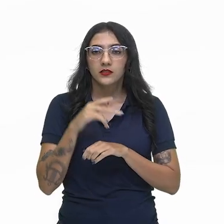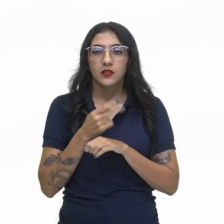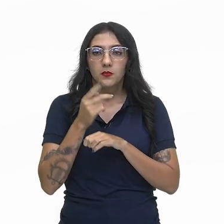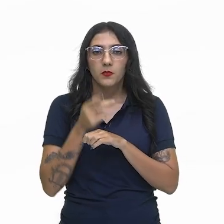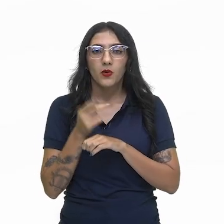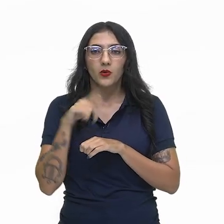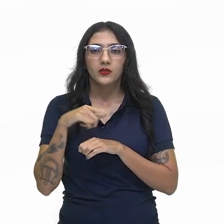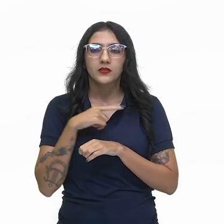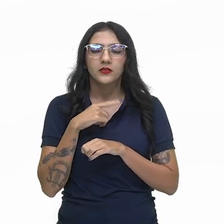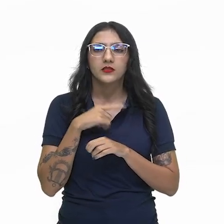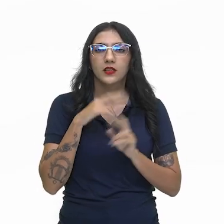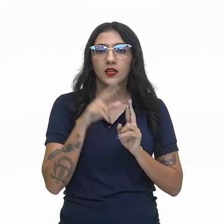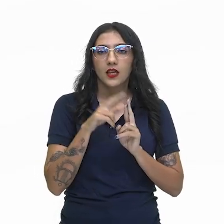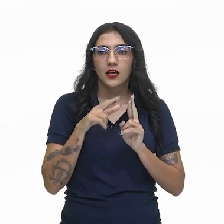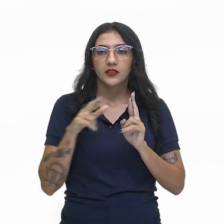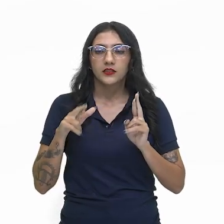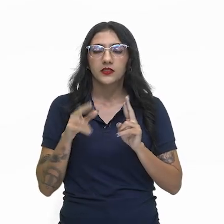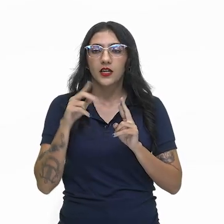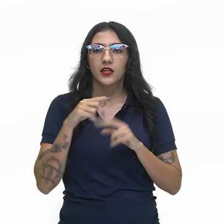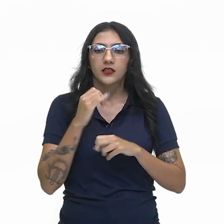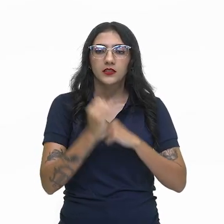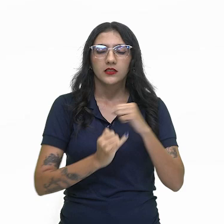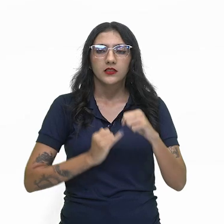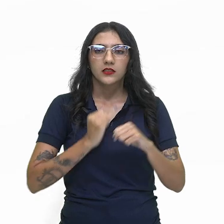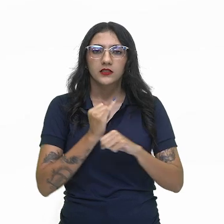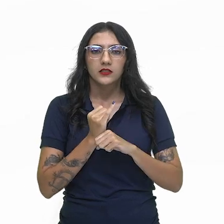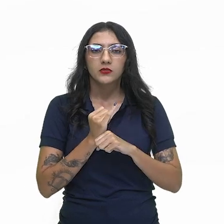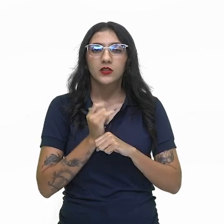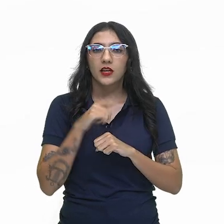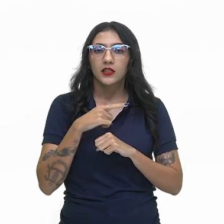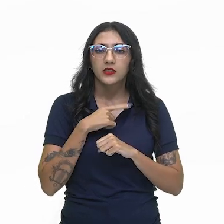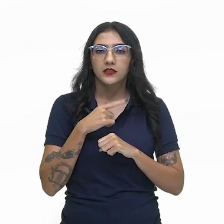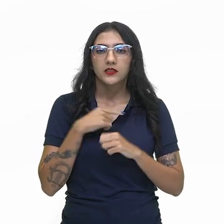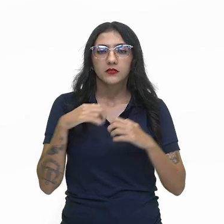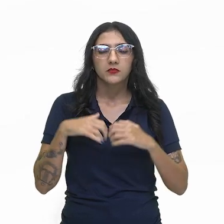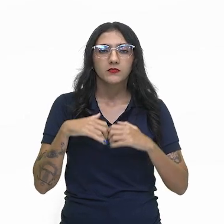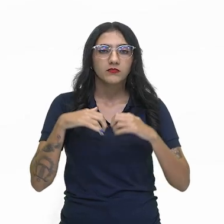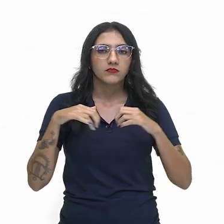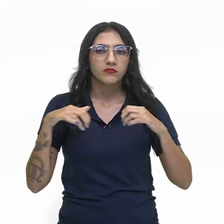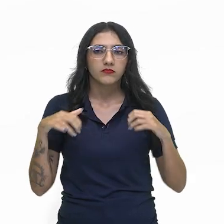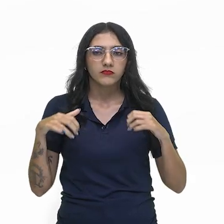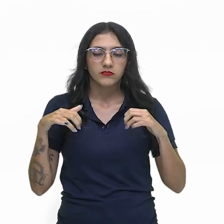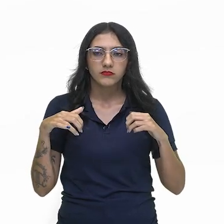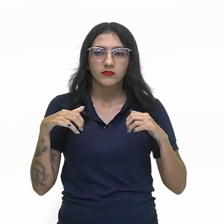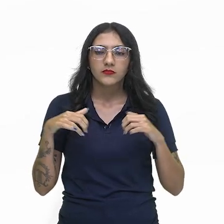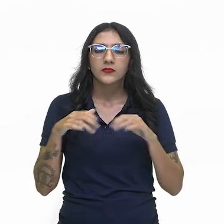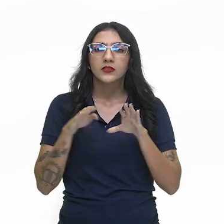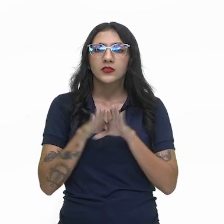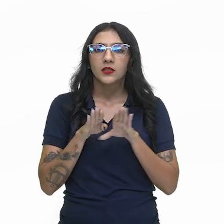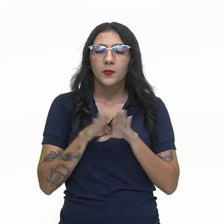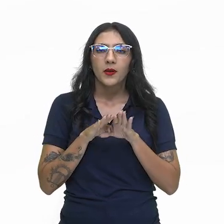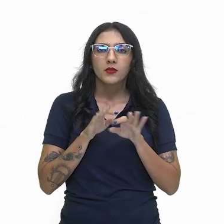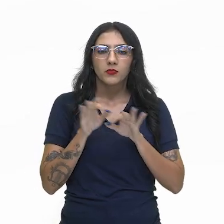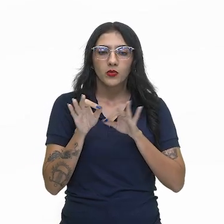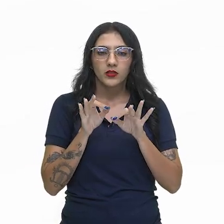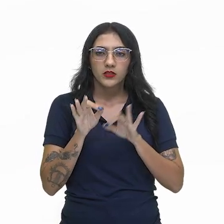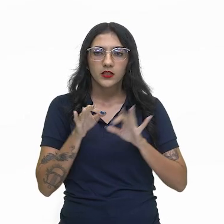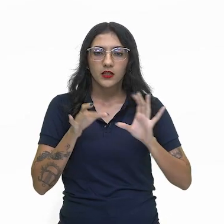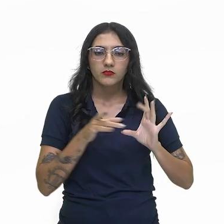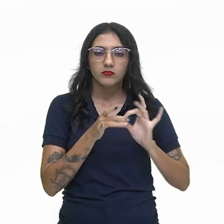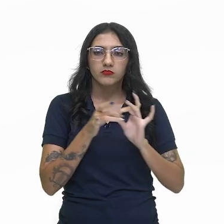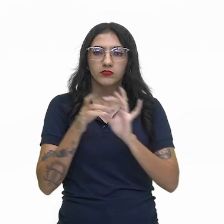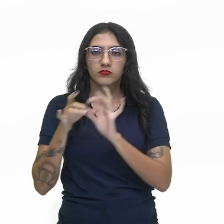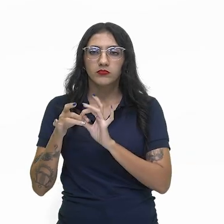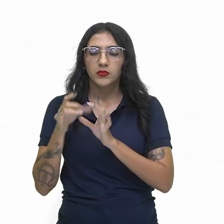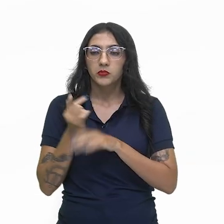reagir, esses íons, eles vão se deslocar e vão reagir com outros